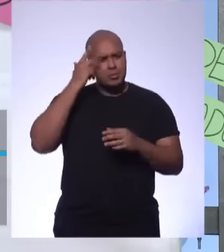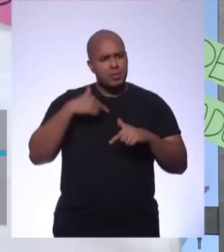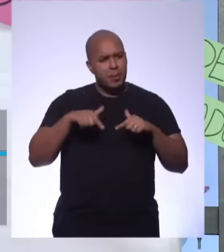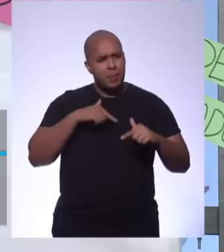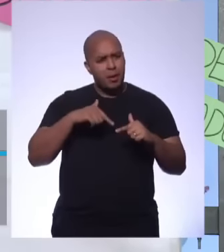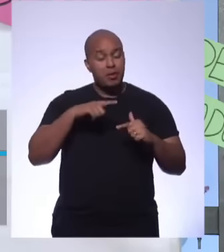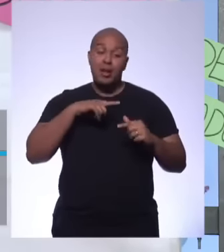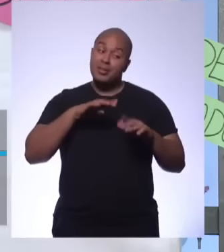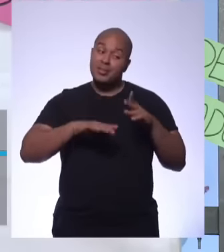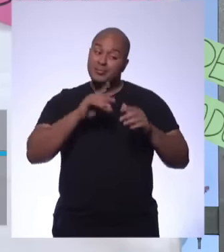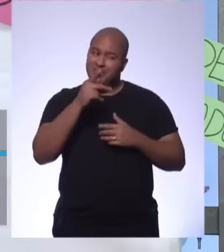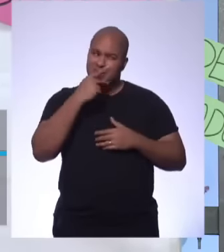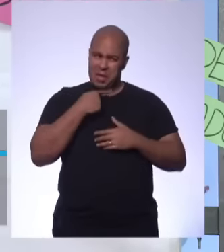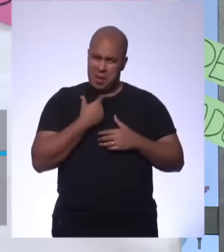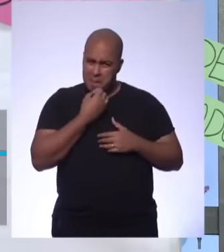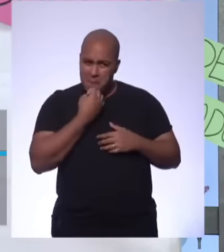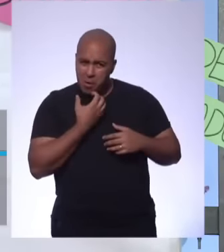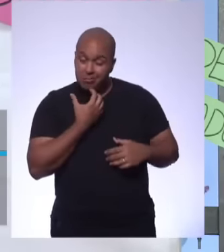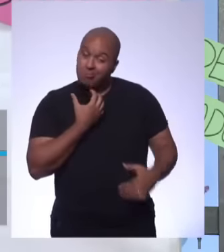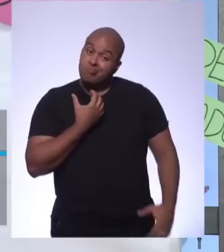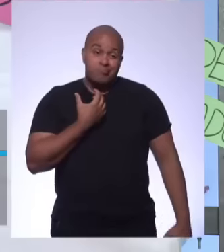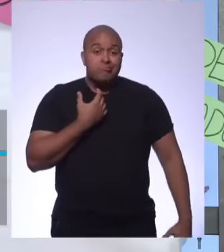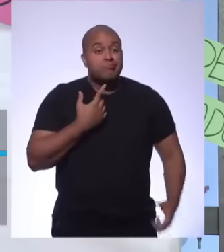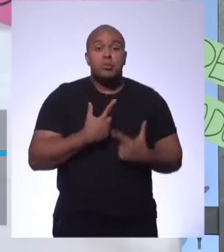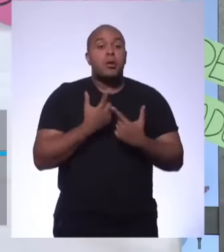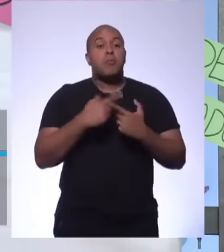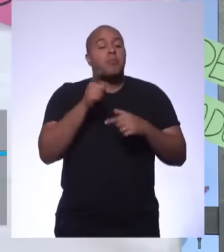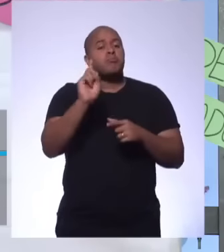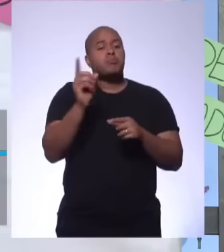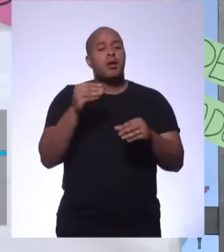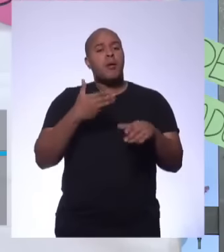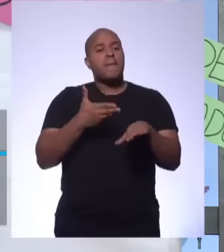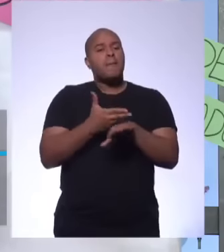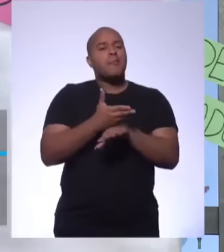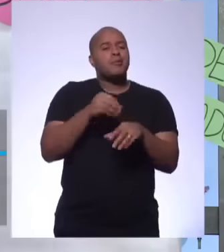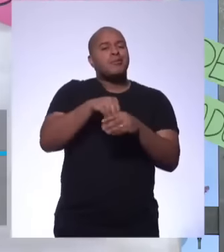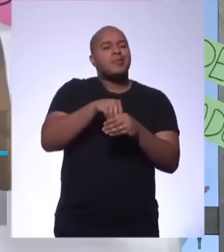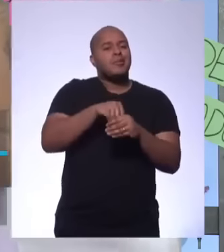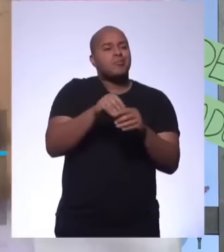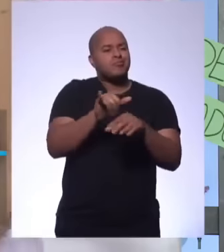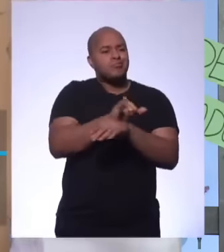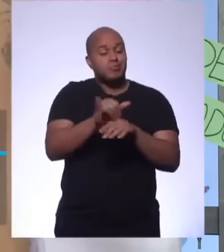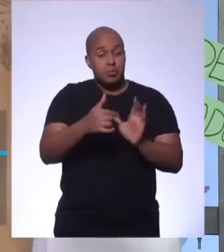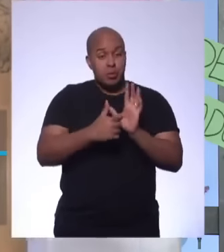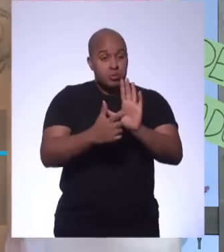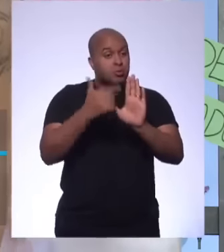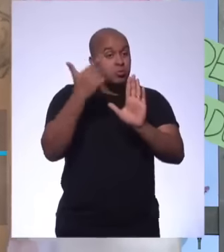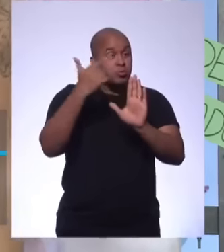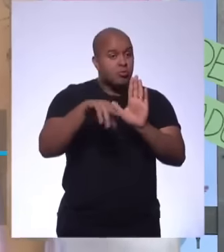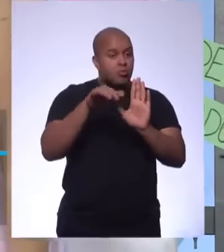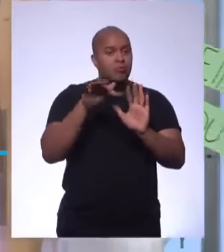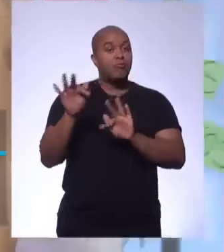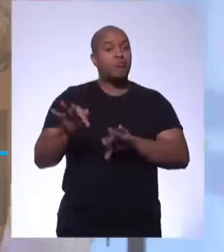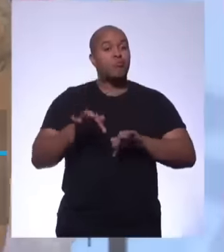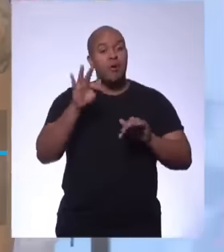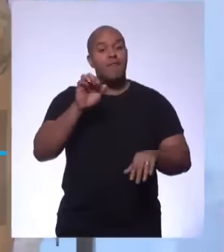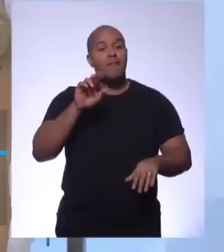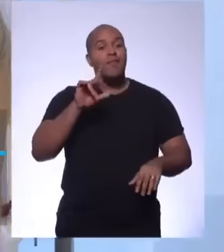como algo não muito positivo, porque você não estava dentro daquela estrutura, que eu vou mostrar aqui de novo, ó, feudal.